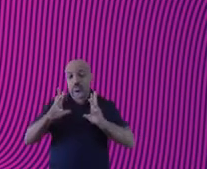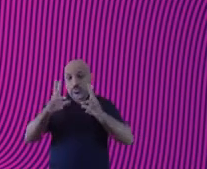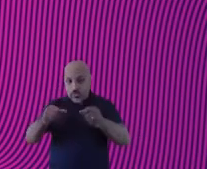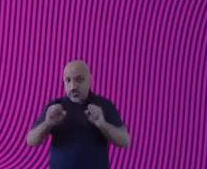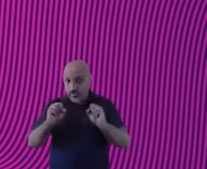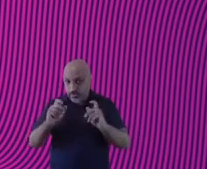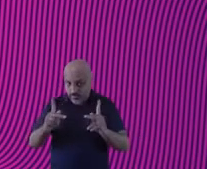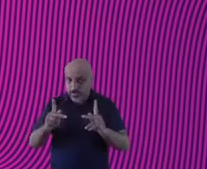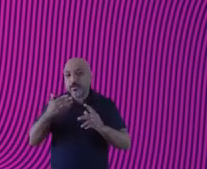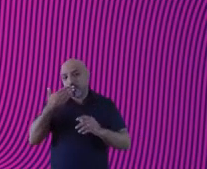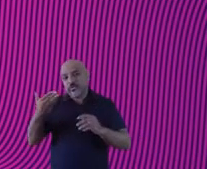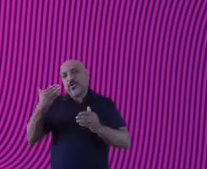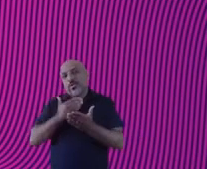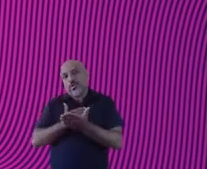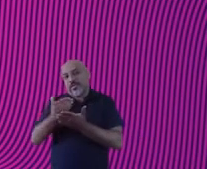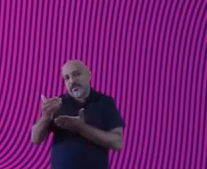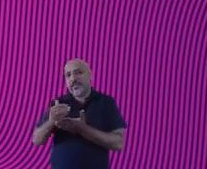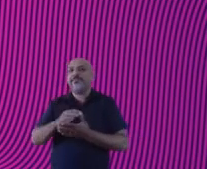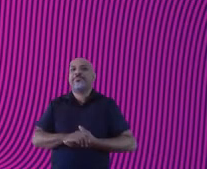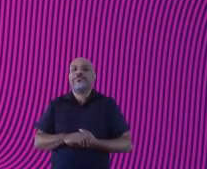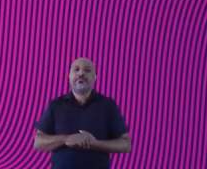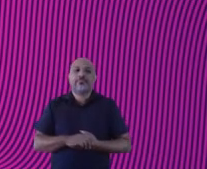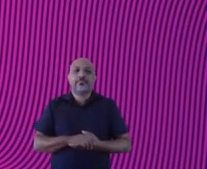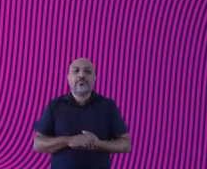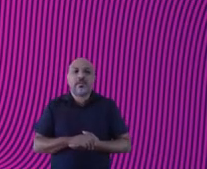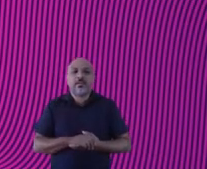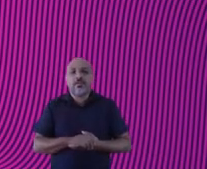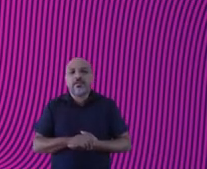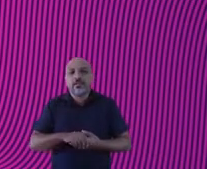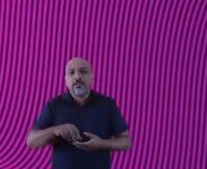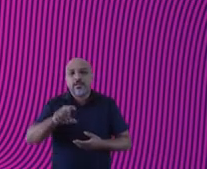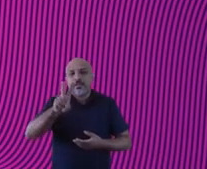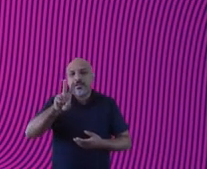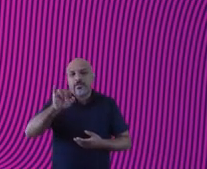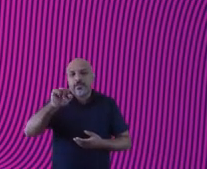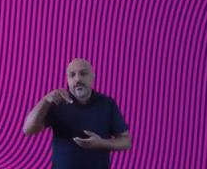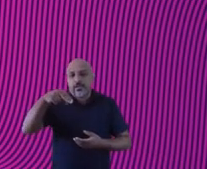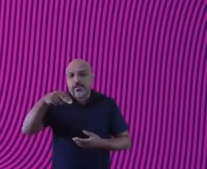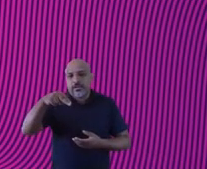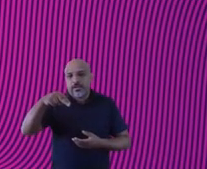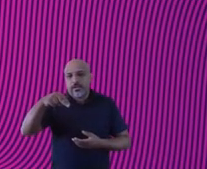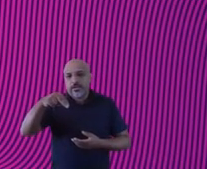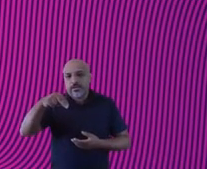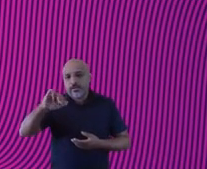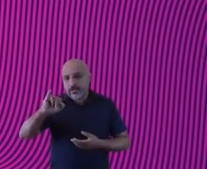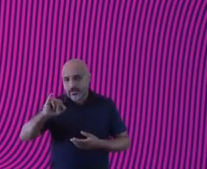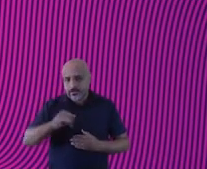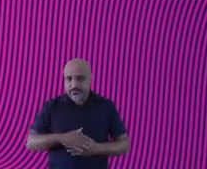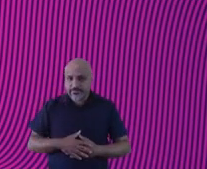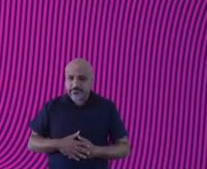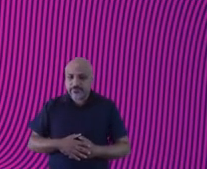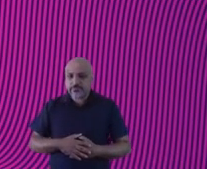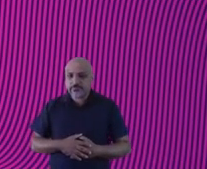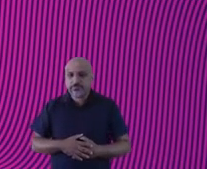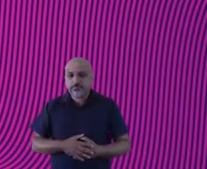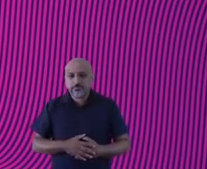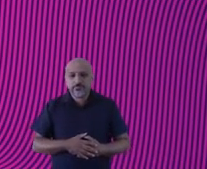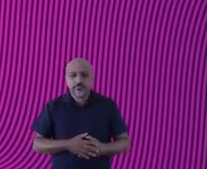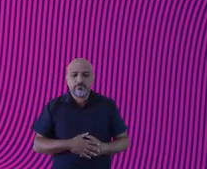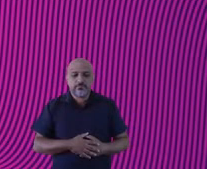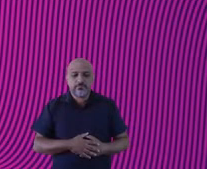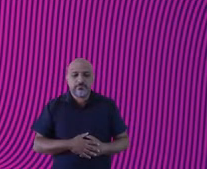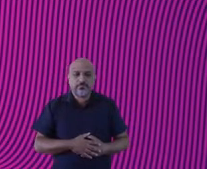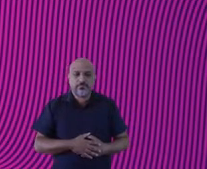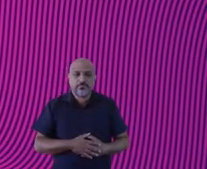podia começar pela ordem. Bini, começa você aí. Está em cima. Ok.